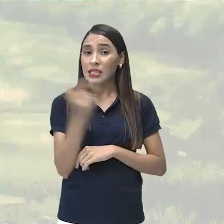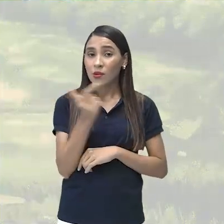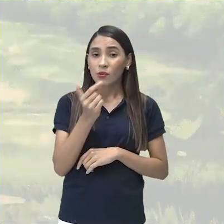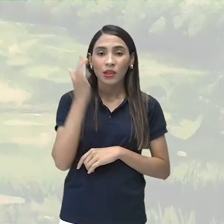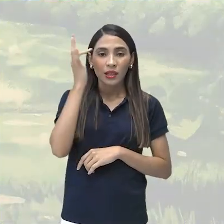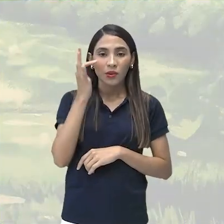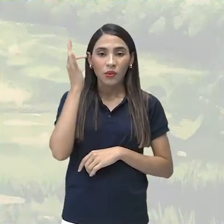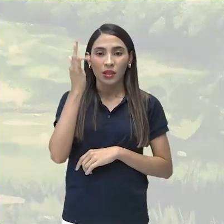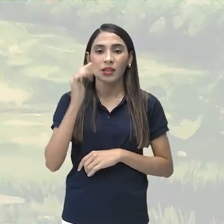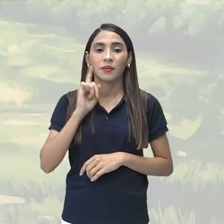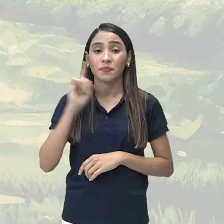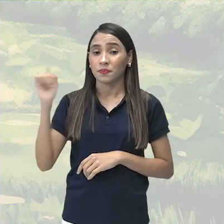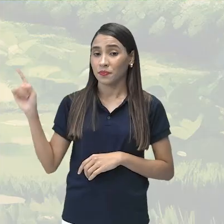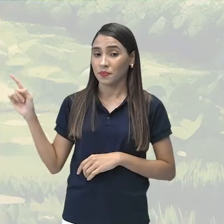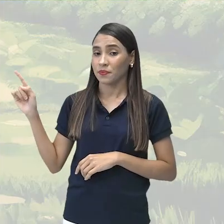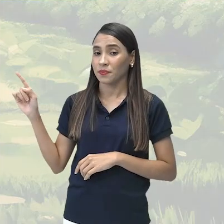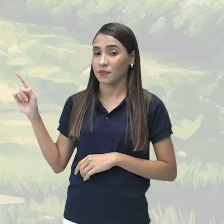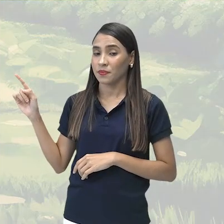lei de Mendel.